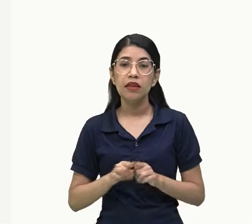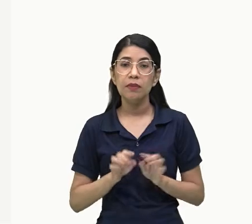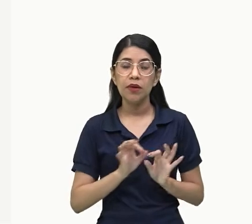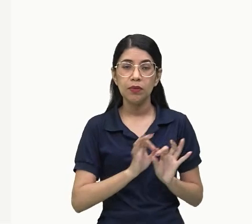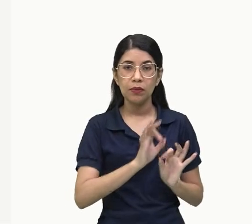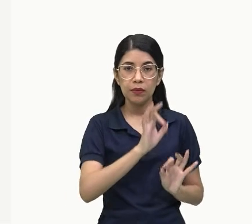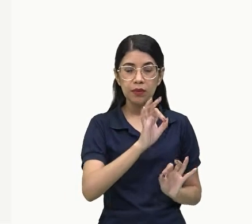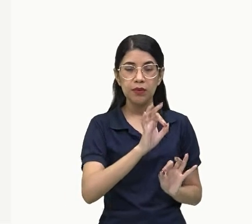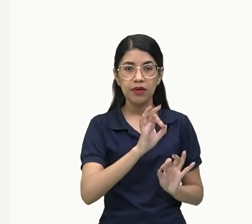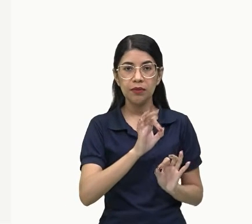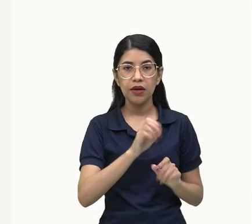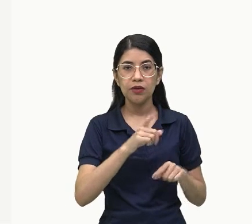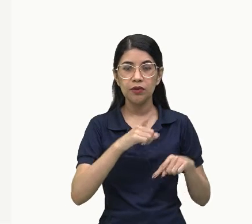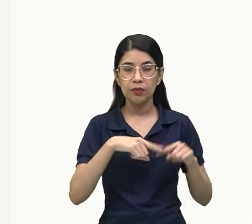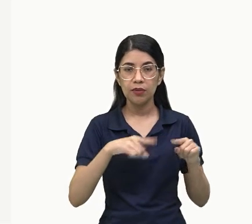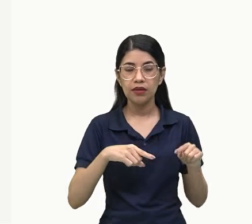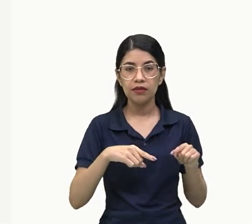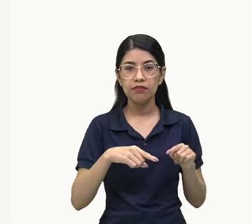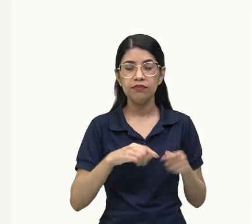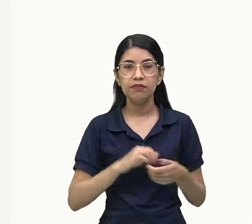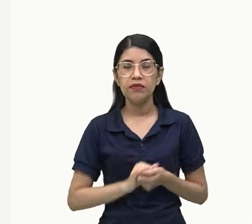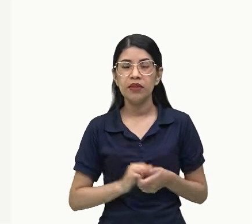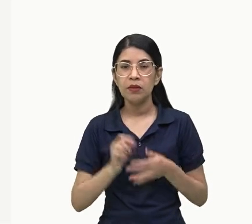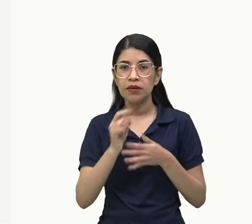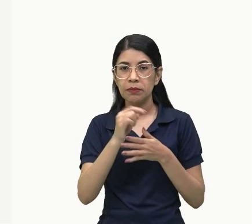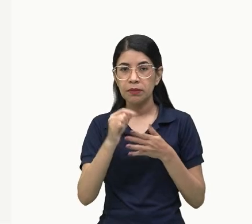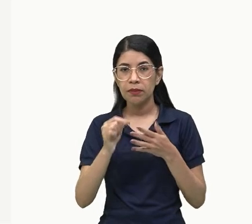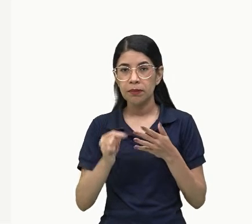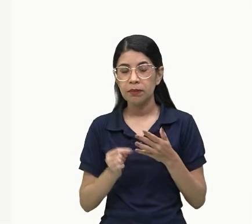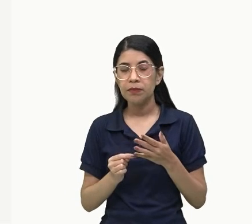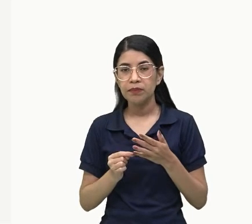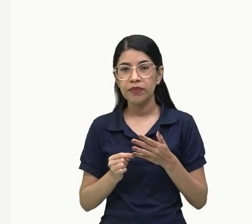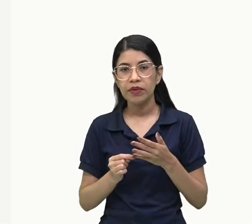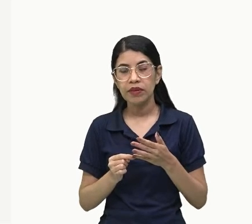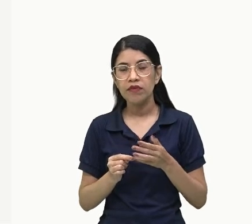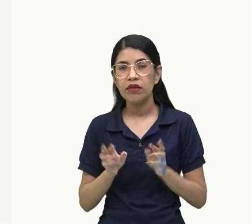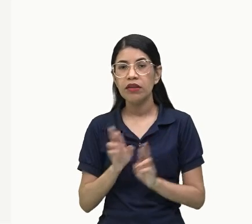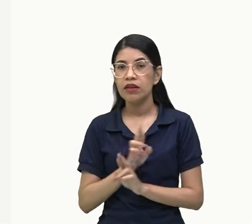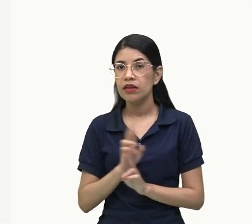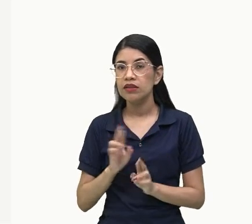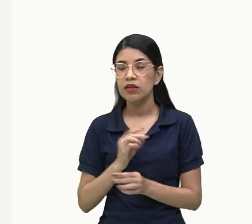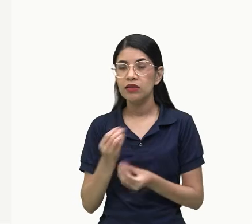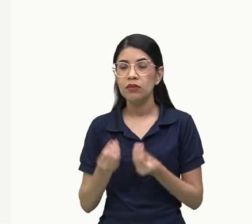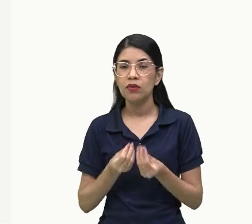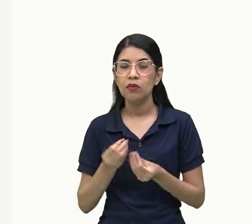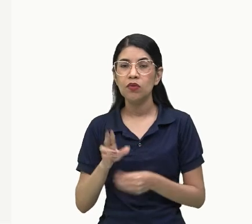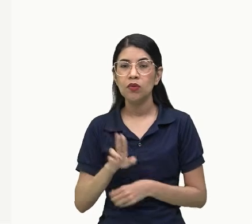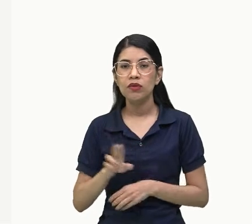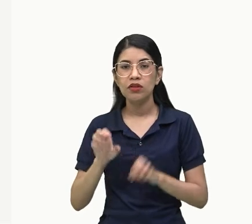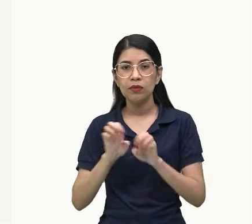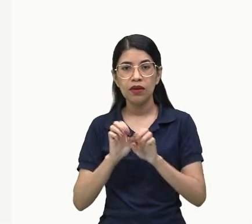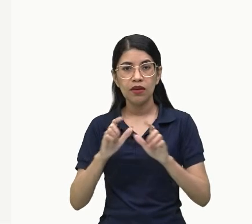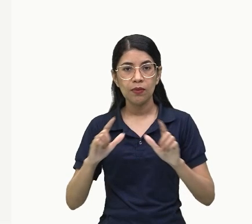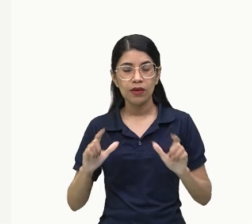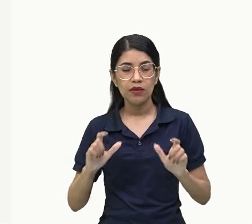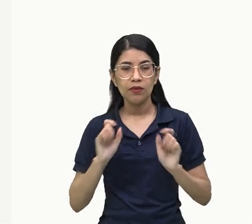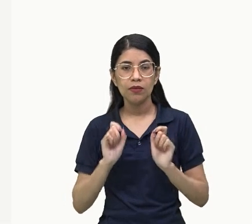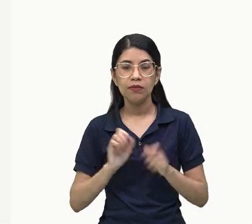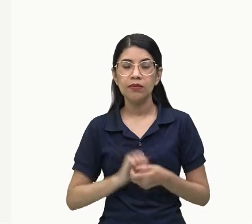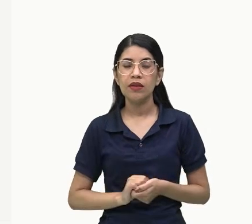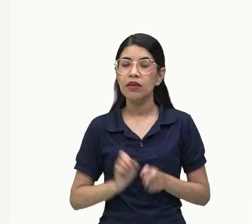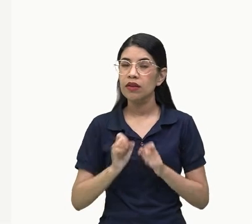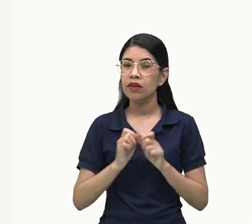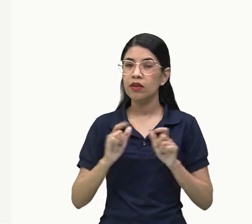da imagem. Essas variáveis, elas vão se relacionar através de uma equação, que é chamada de